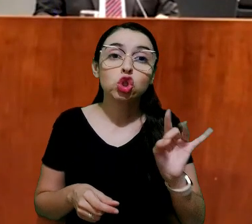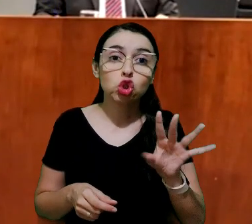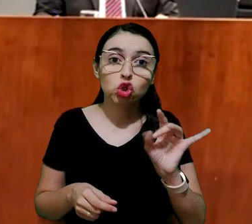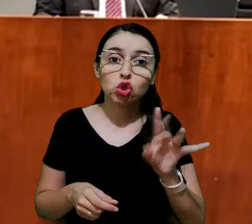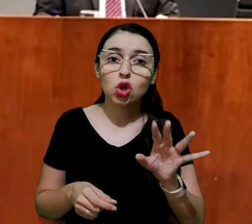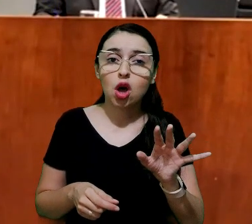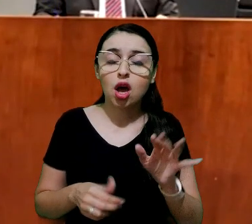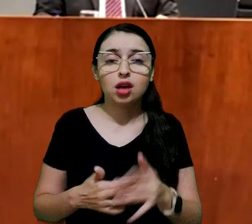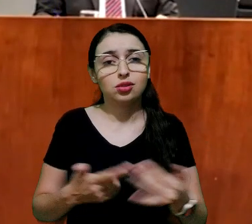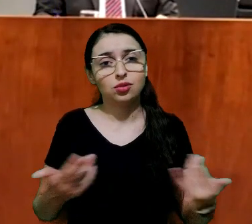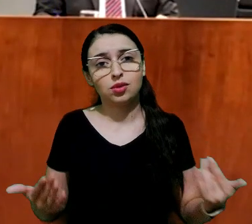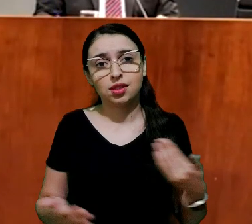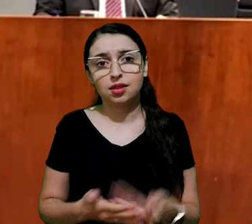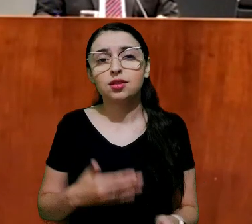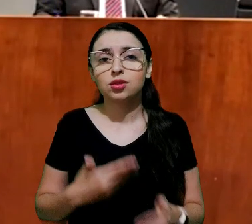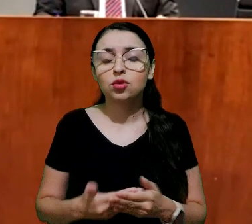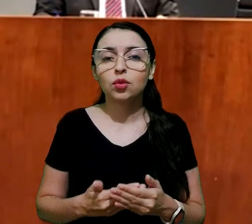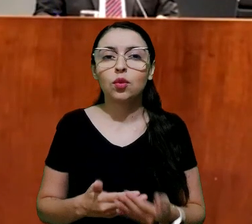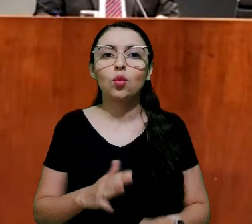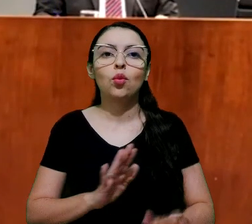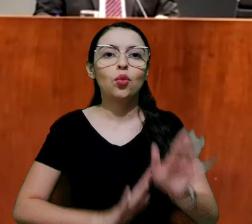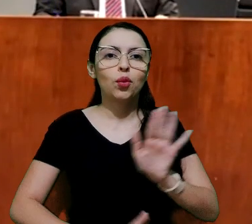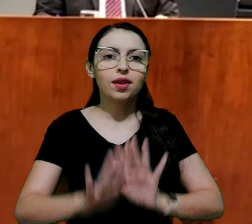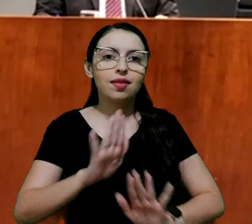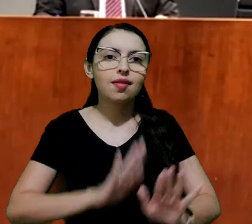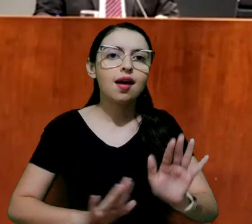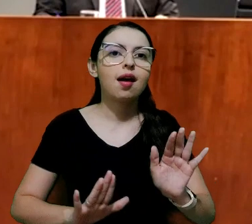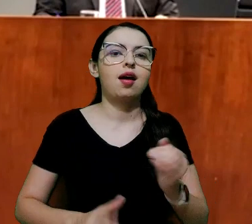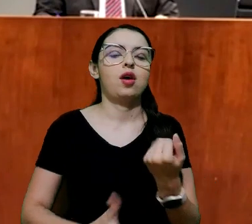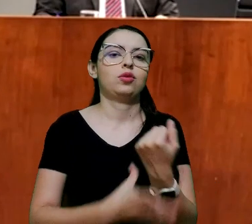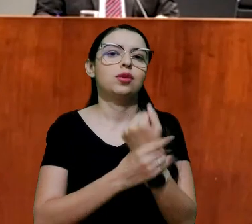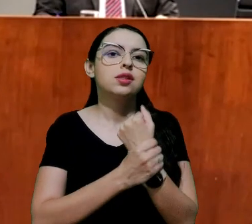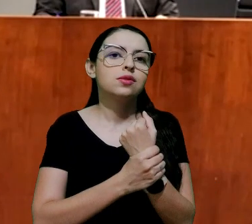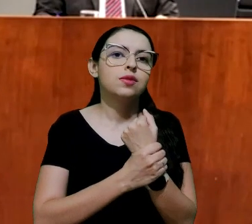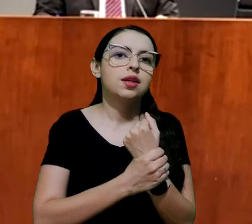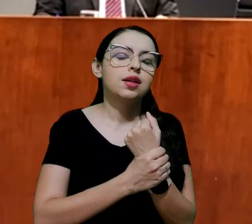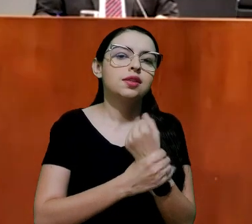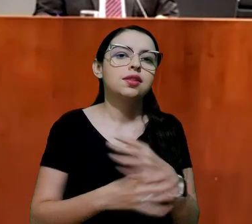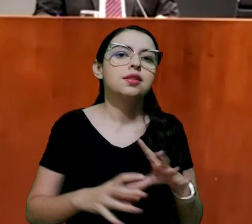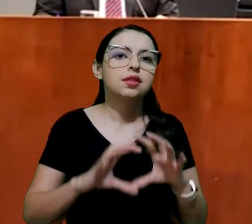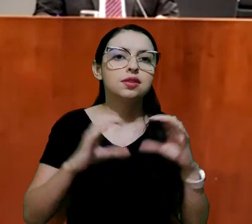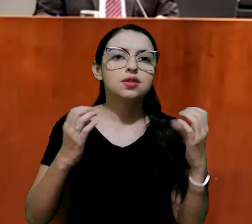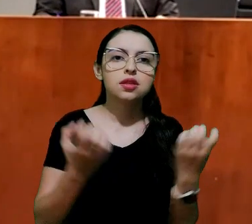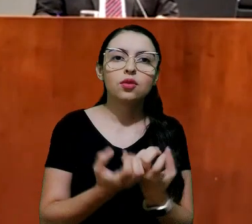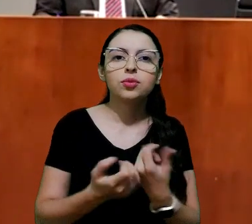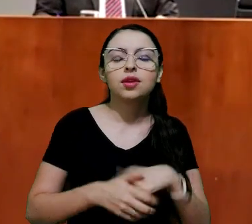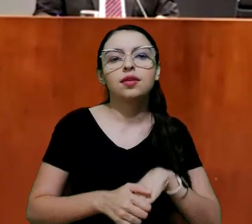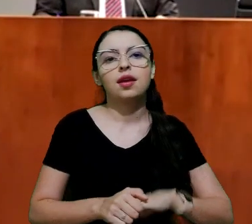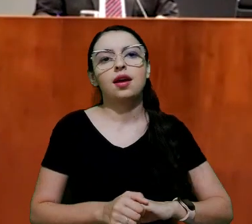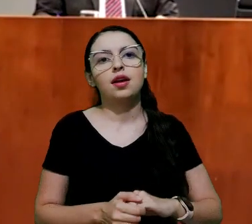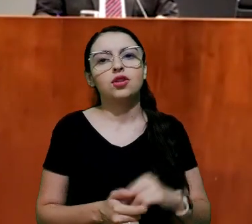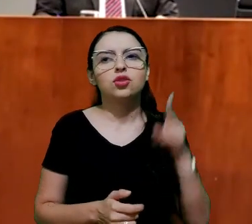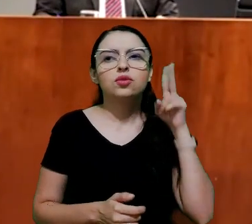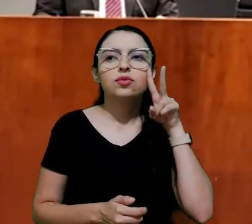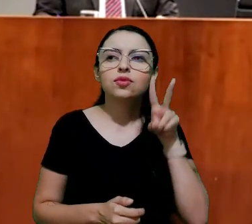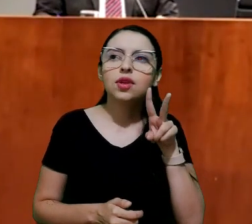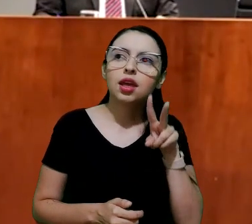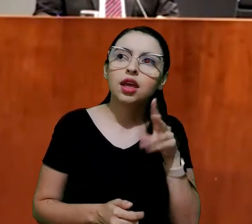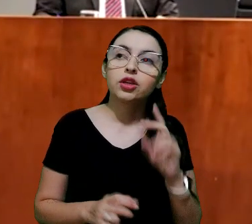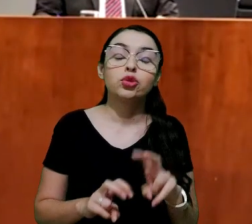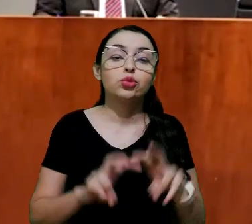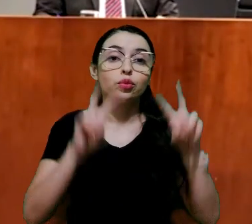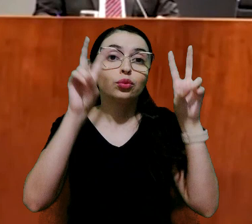senão preservar a segurança das relações. Então, o meu olhar hoje, nessa nossa